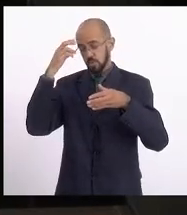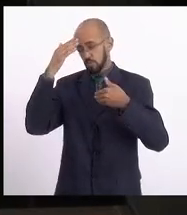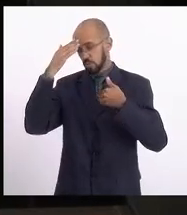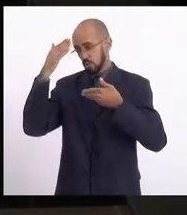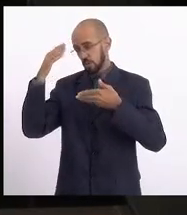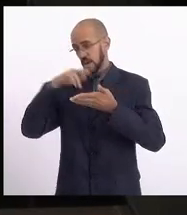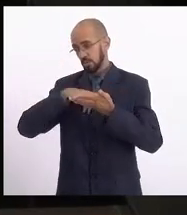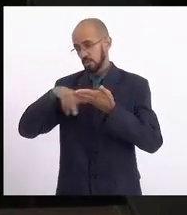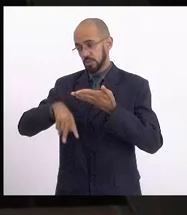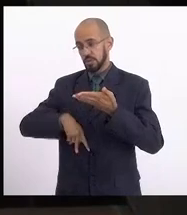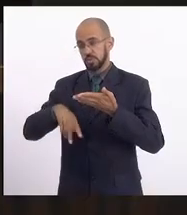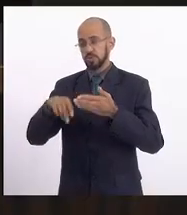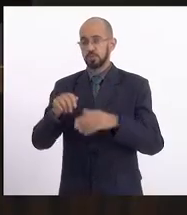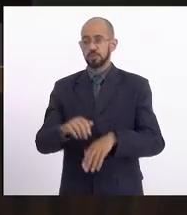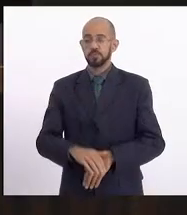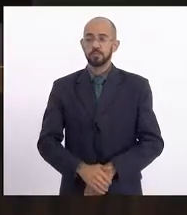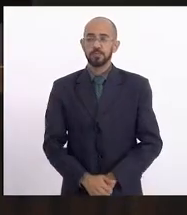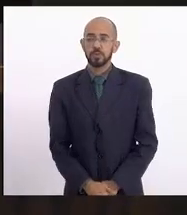presidente.